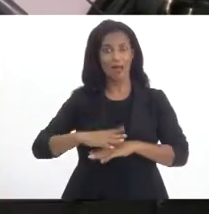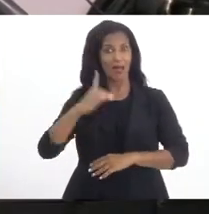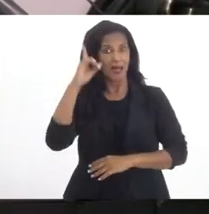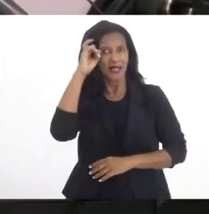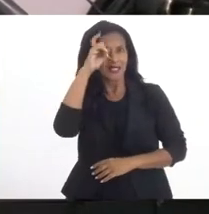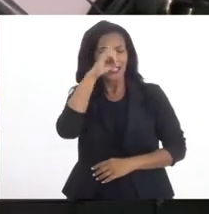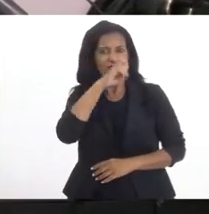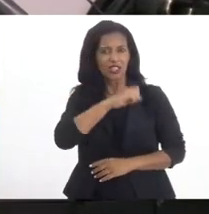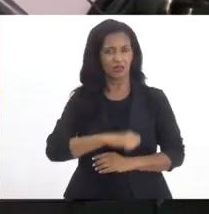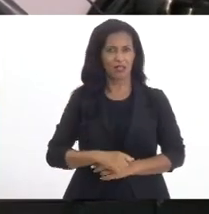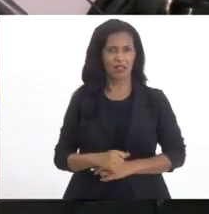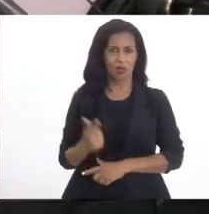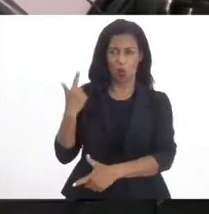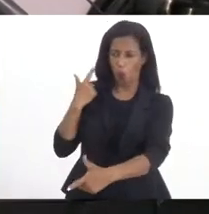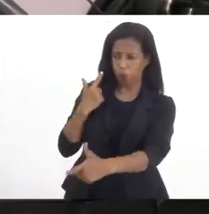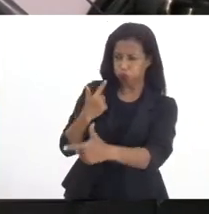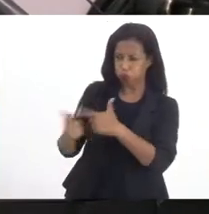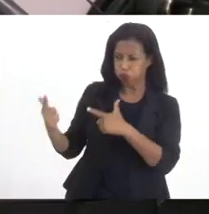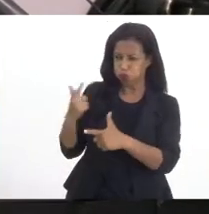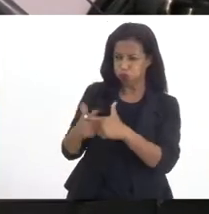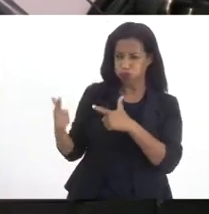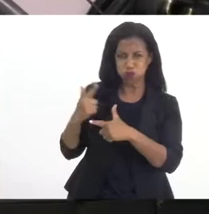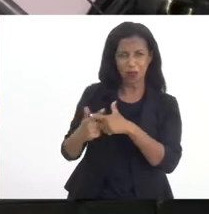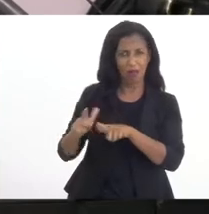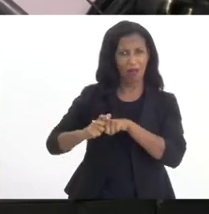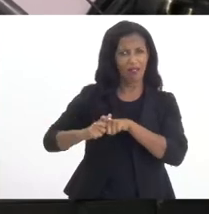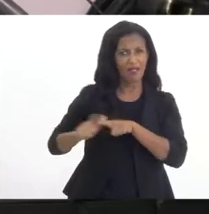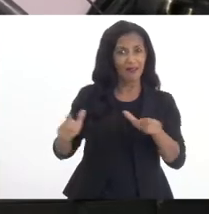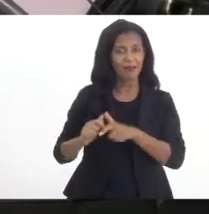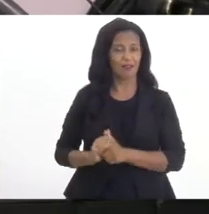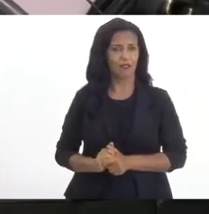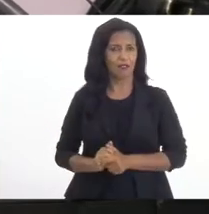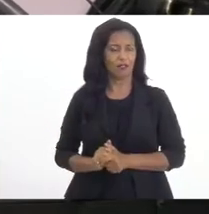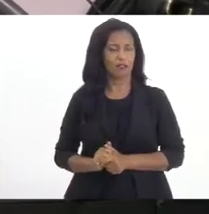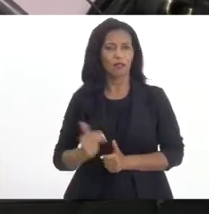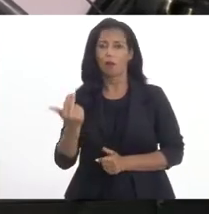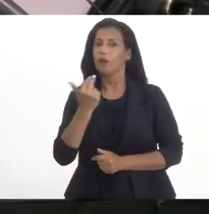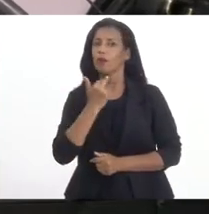o gargalo vai ser cada vez menor. Então, nós não